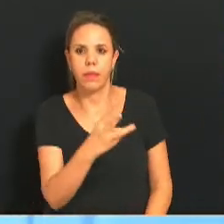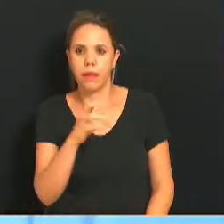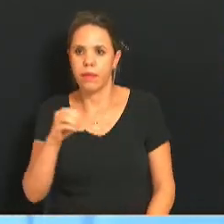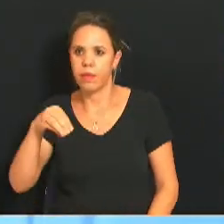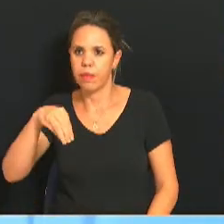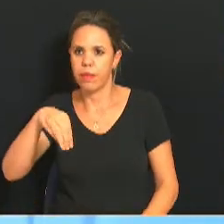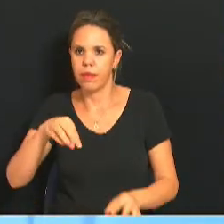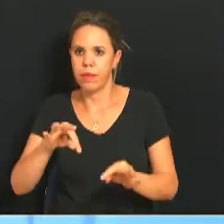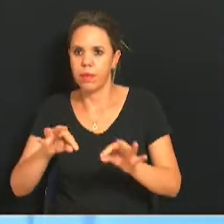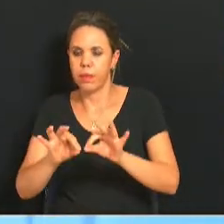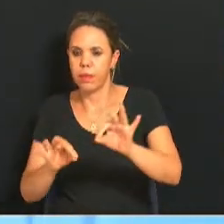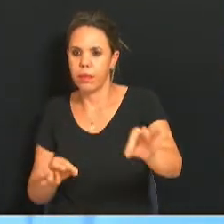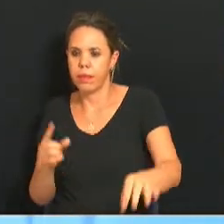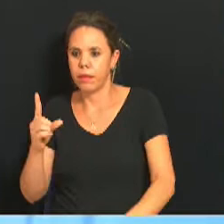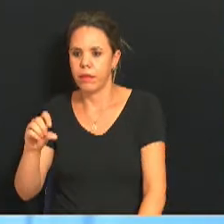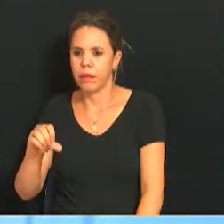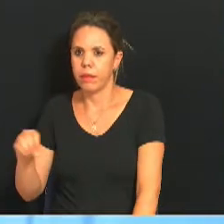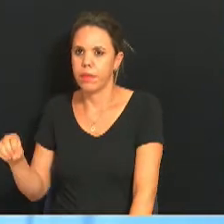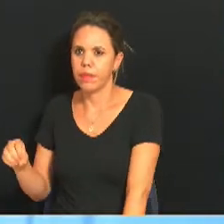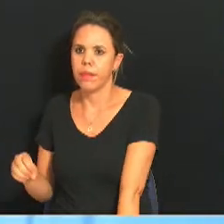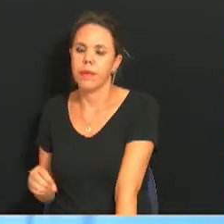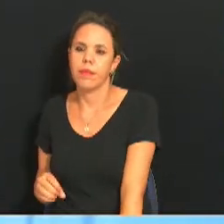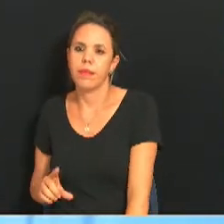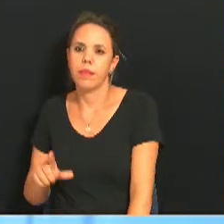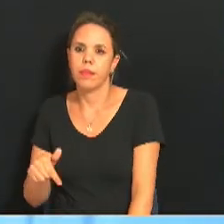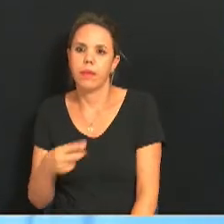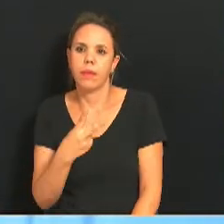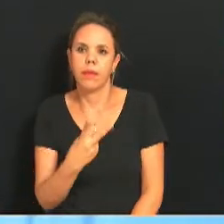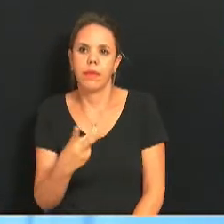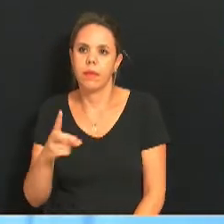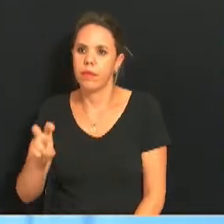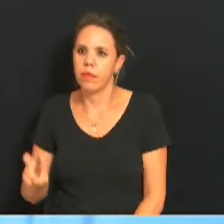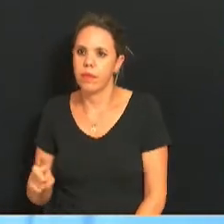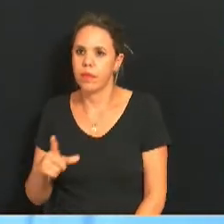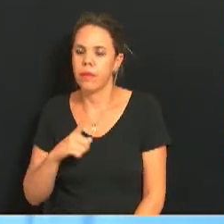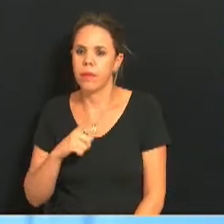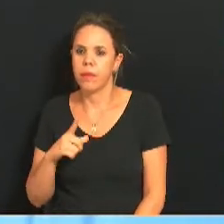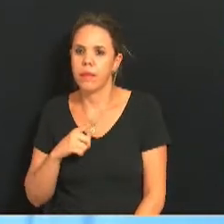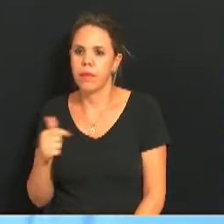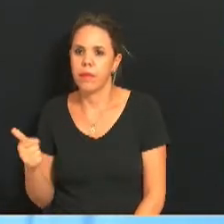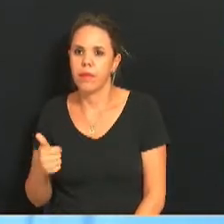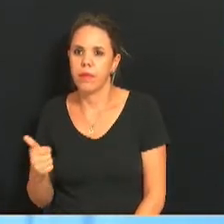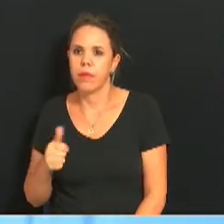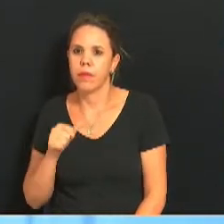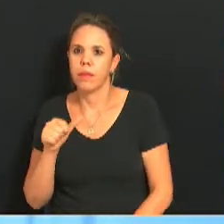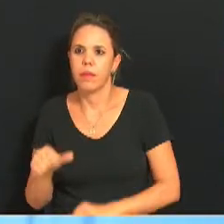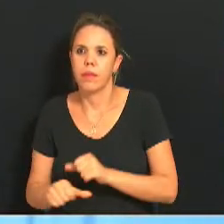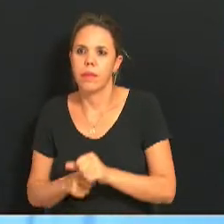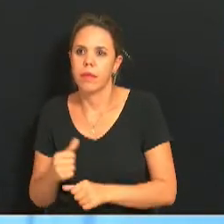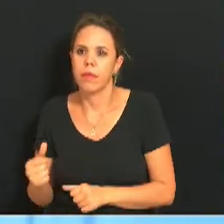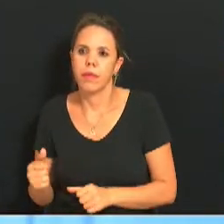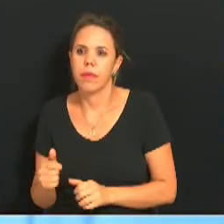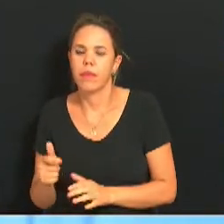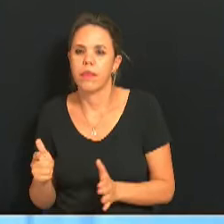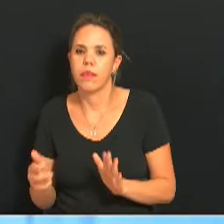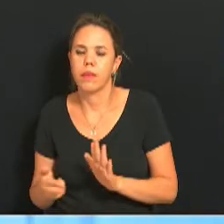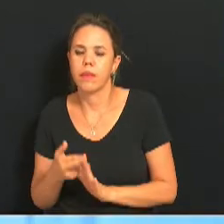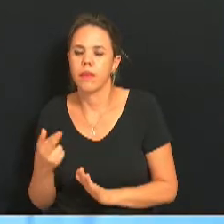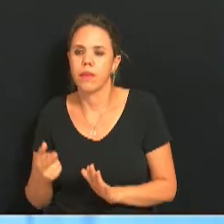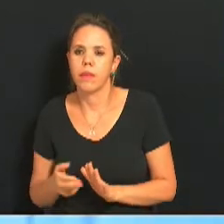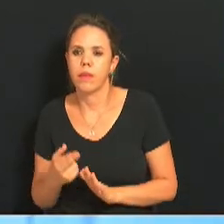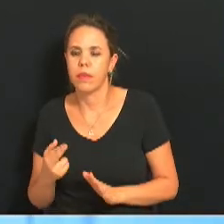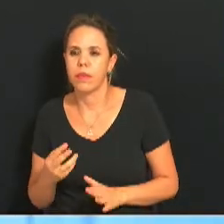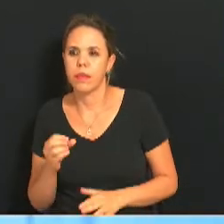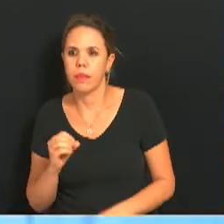online 990 e depois em 2015 quando houve a primeira retificação dessa resolução né